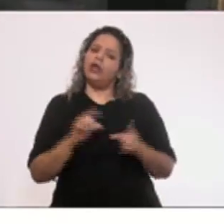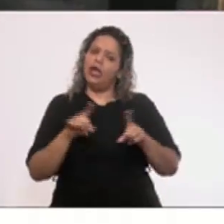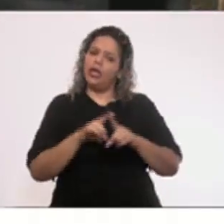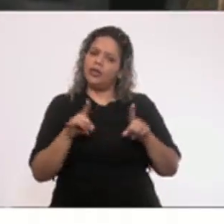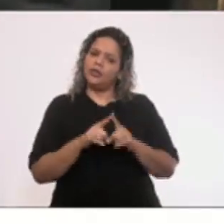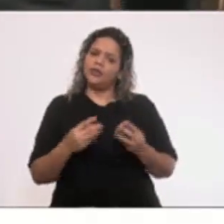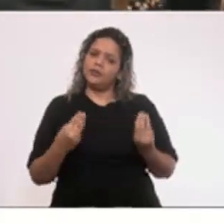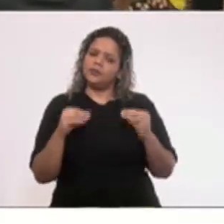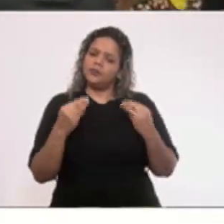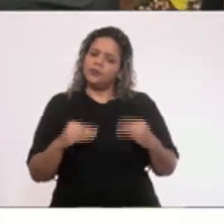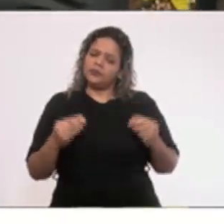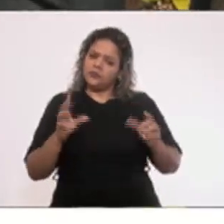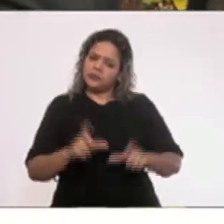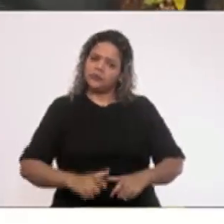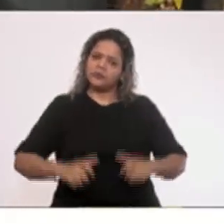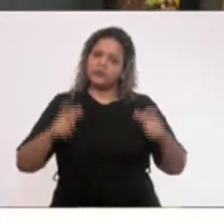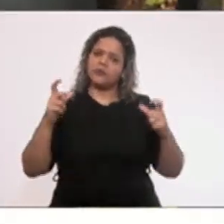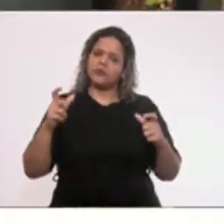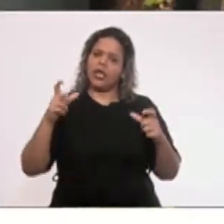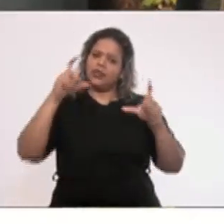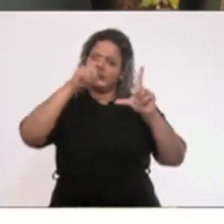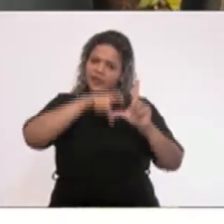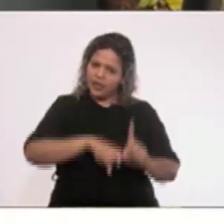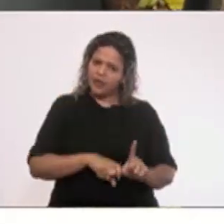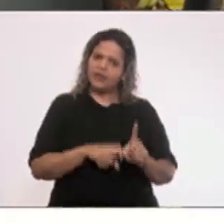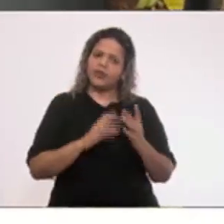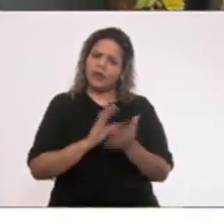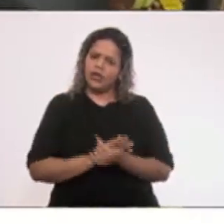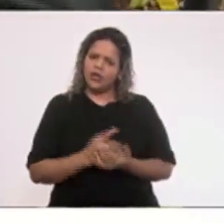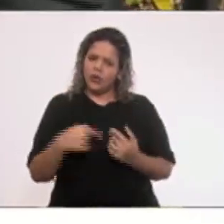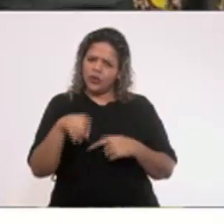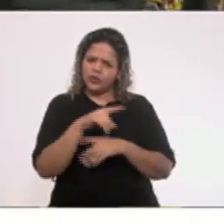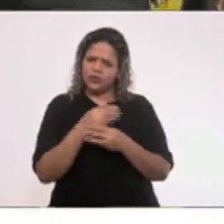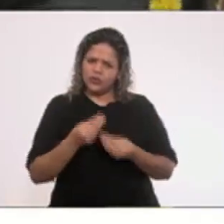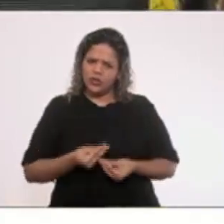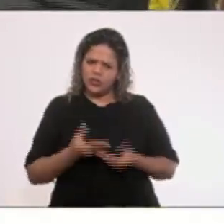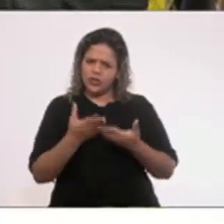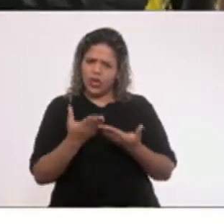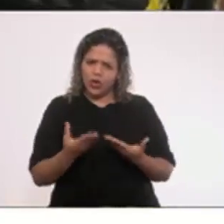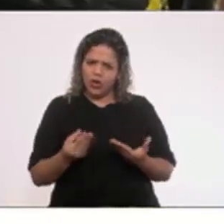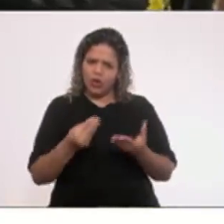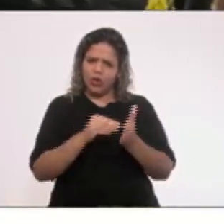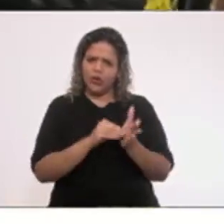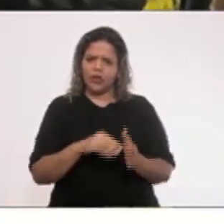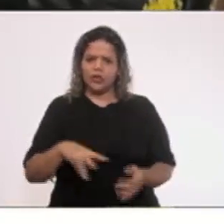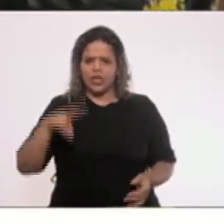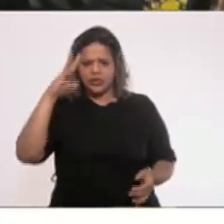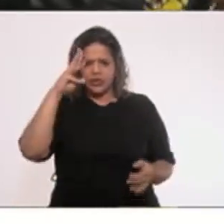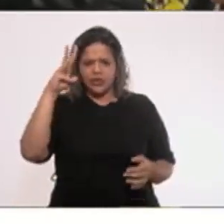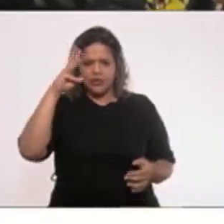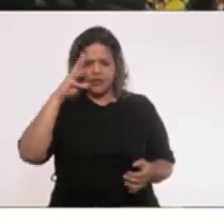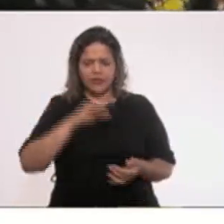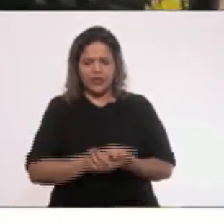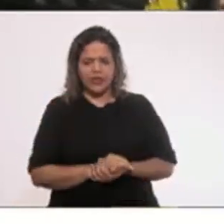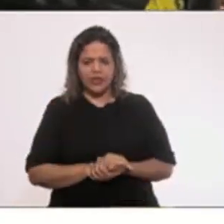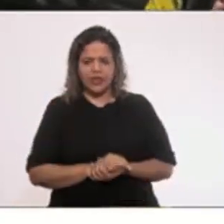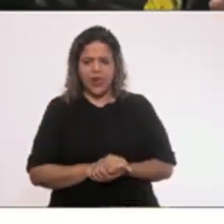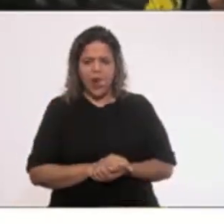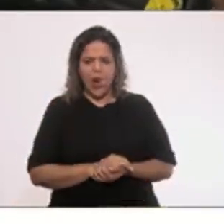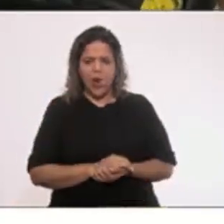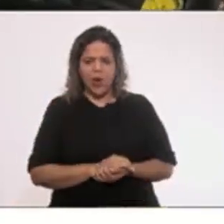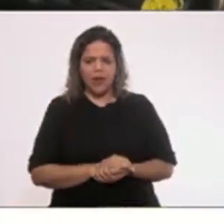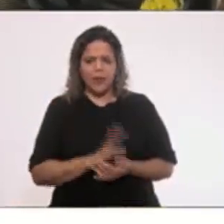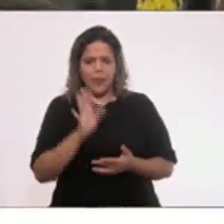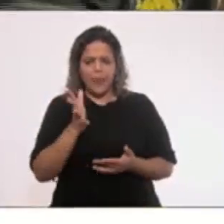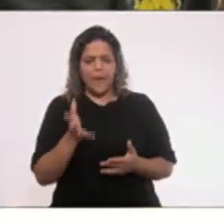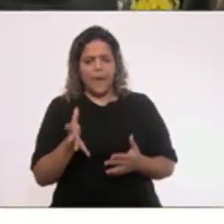transparência dos maiores devedores inscritos na dívida ativa. Solicito a Vossa Excelência que inclua em pauta na terça-feira, se for possível. Há sobre a mesa requerimentos de